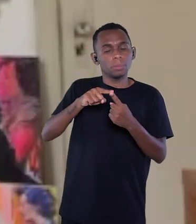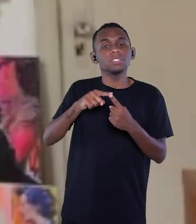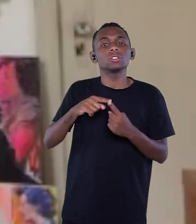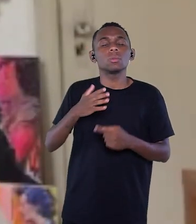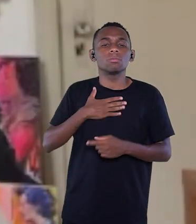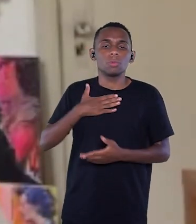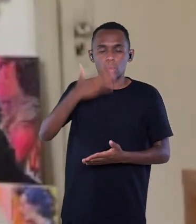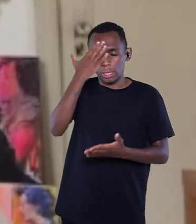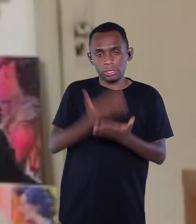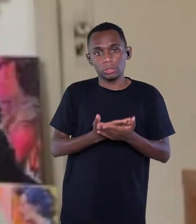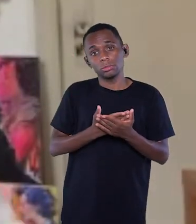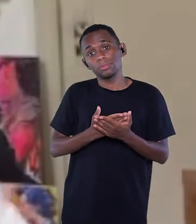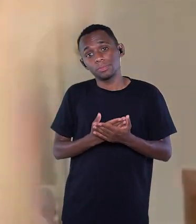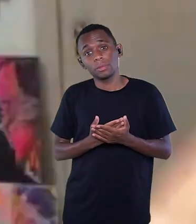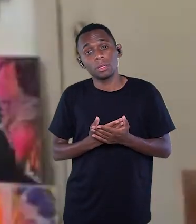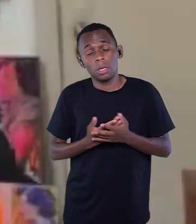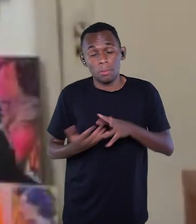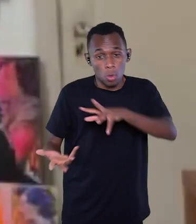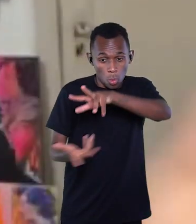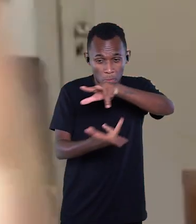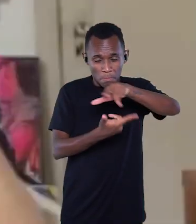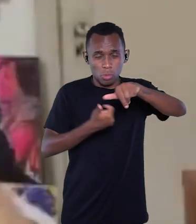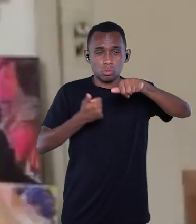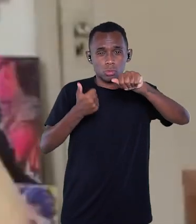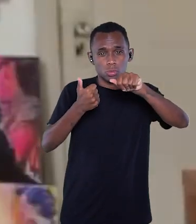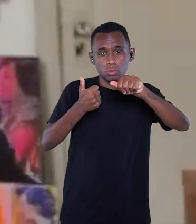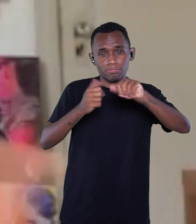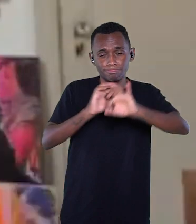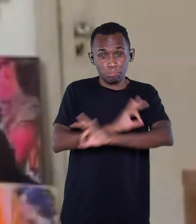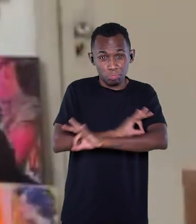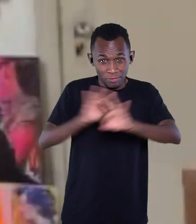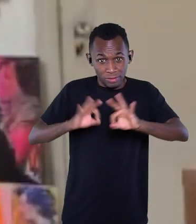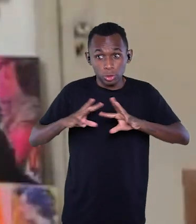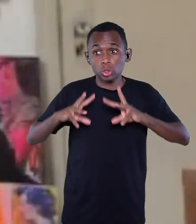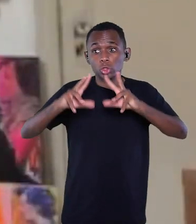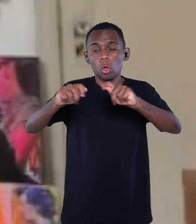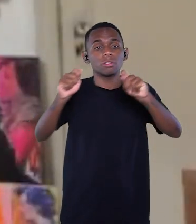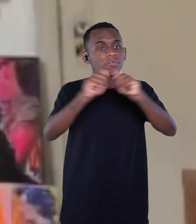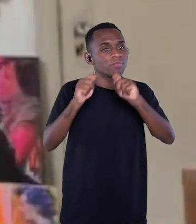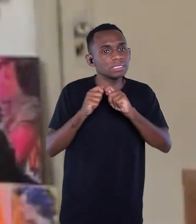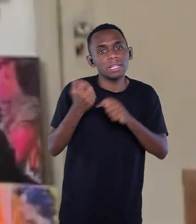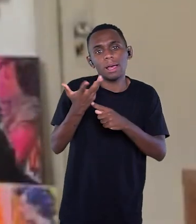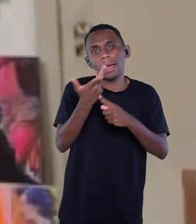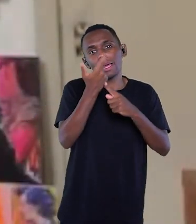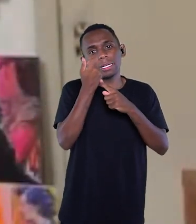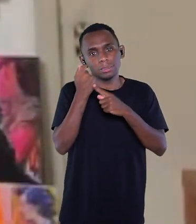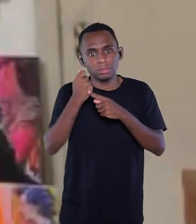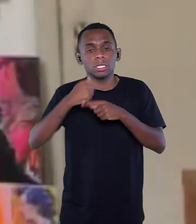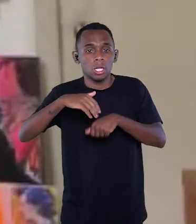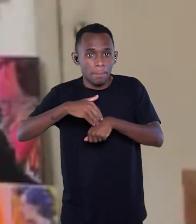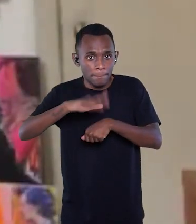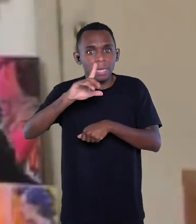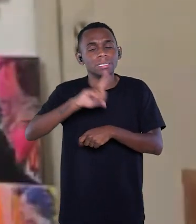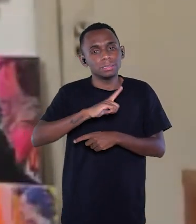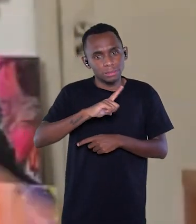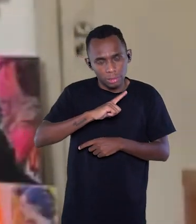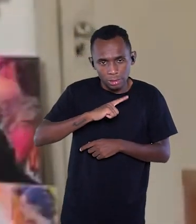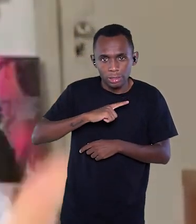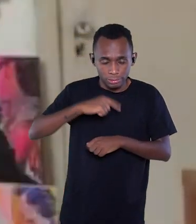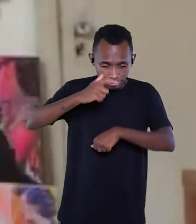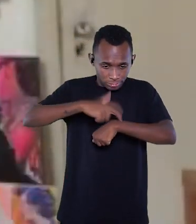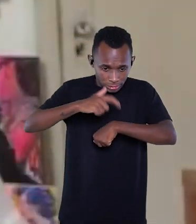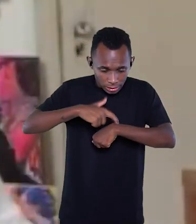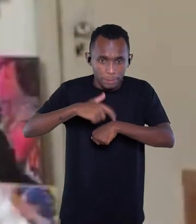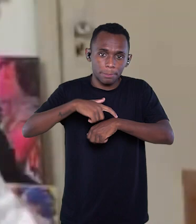verdade, as pessoas, no mundo ideal, né? Elas todas estariam fazendo arte também. A gente teria mais tempo para